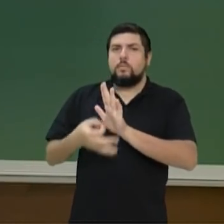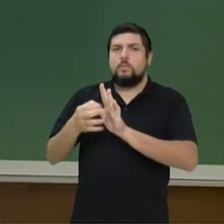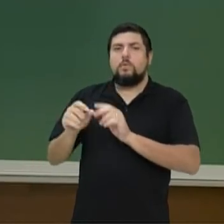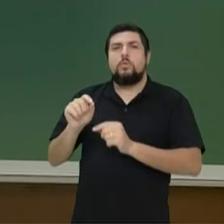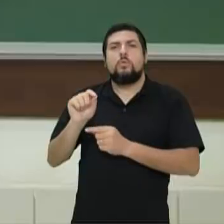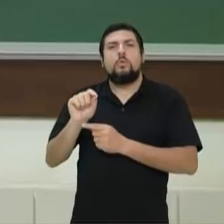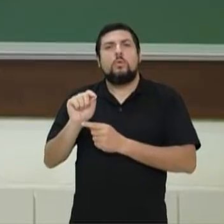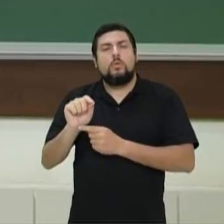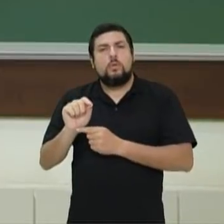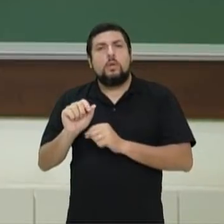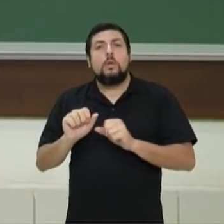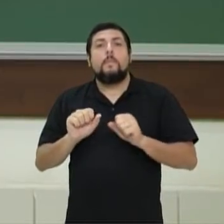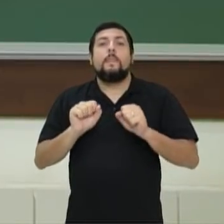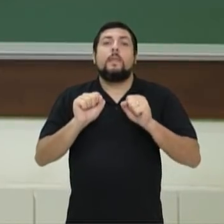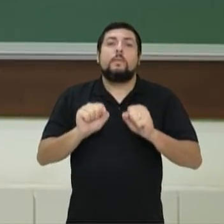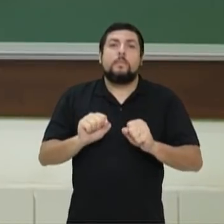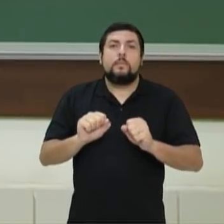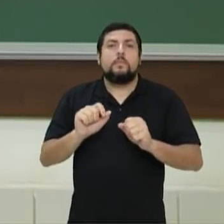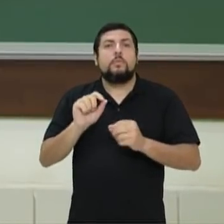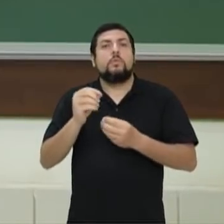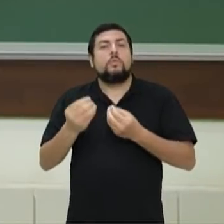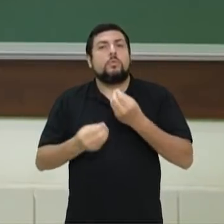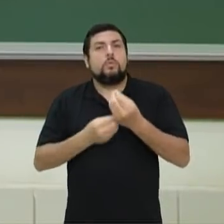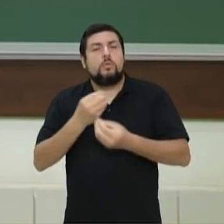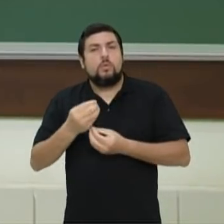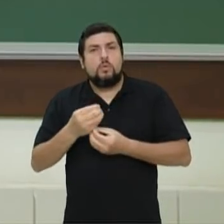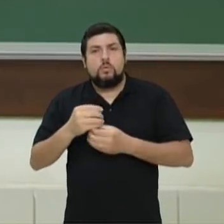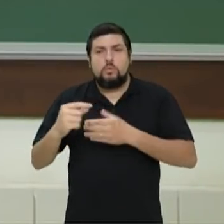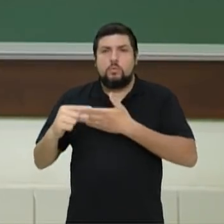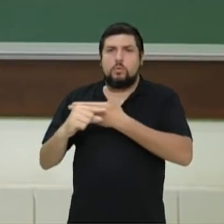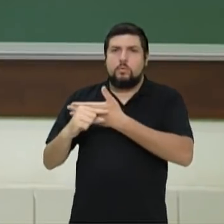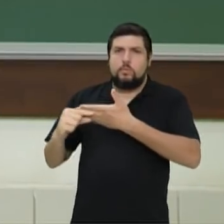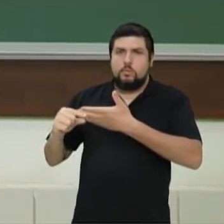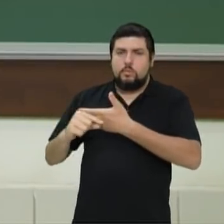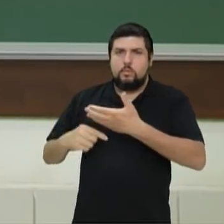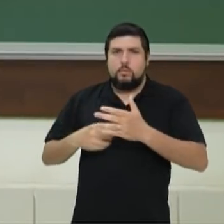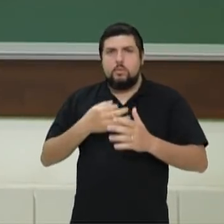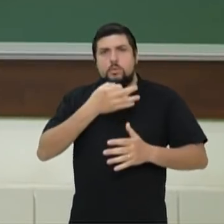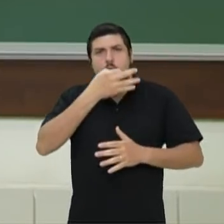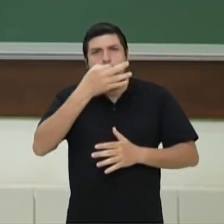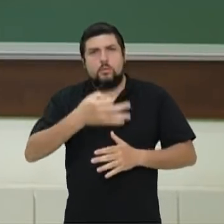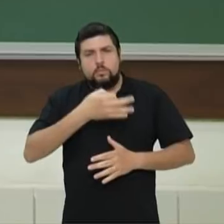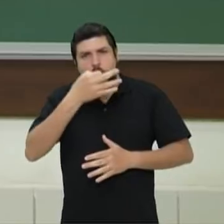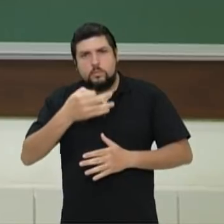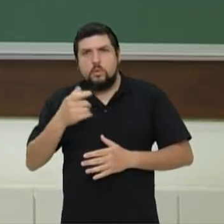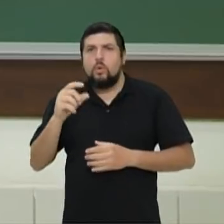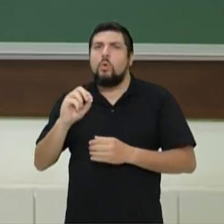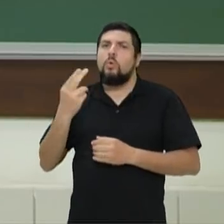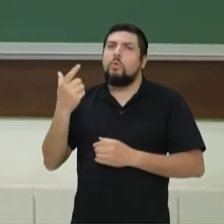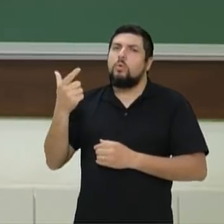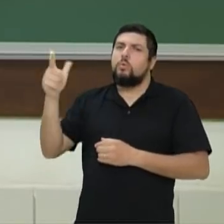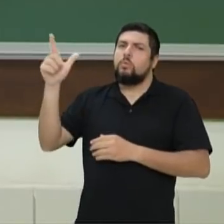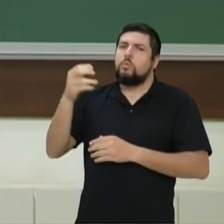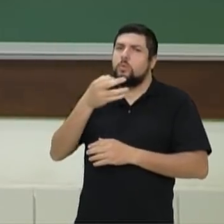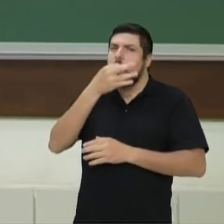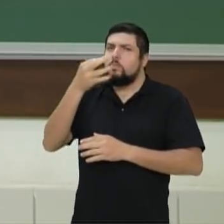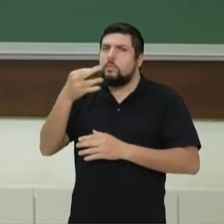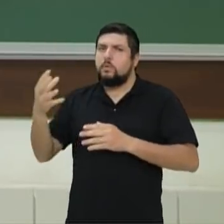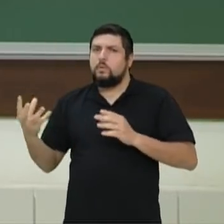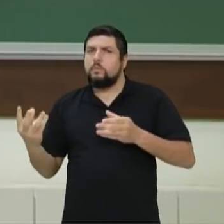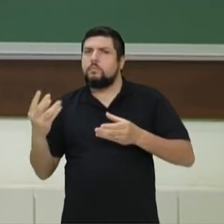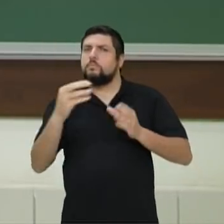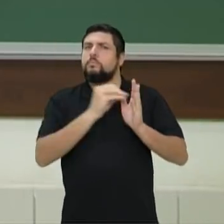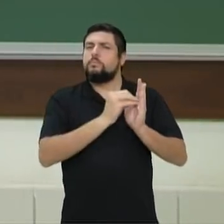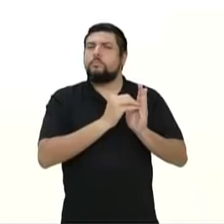nós podemos ali trazer a opinião do autor, a opinião de terceiros, tá certo?